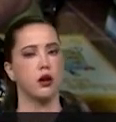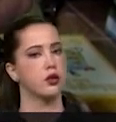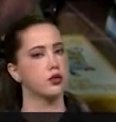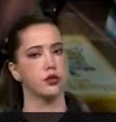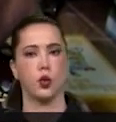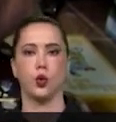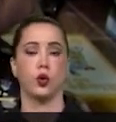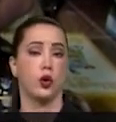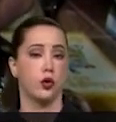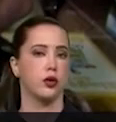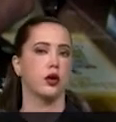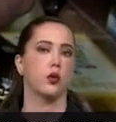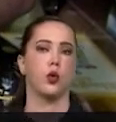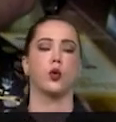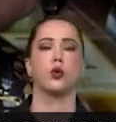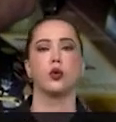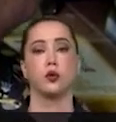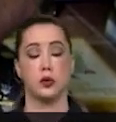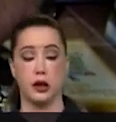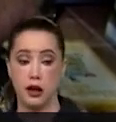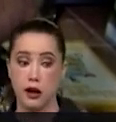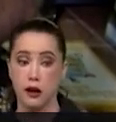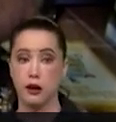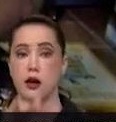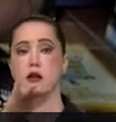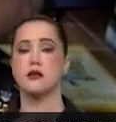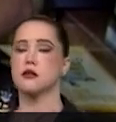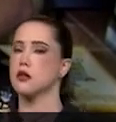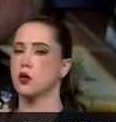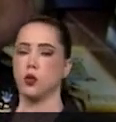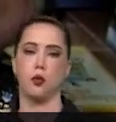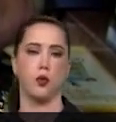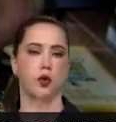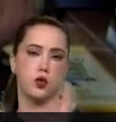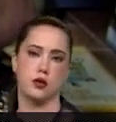que ele tenha maturidade da escolha, eliminar o TikTok do acesso para ele.